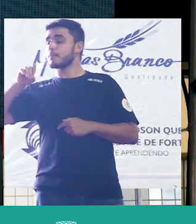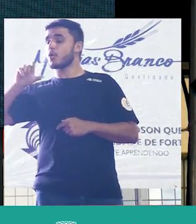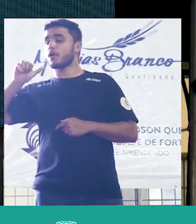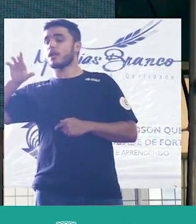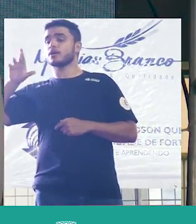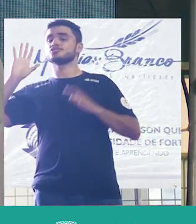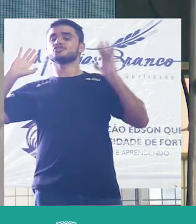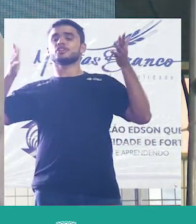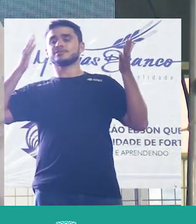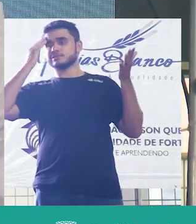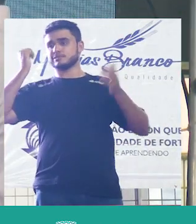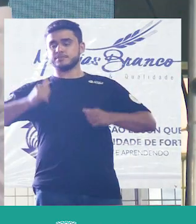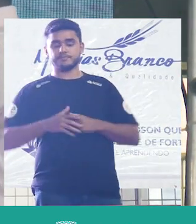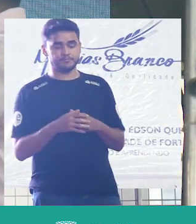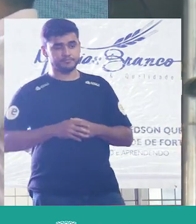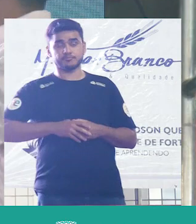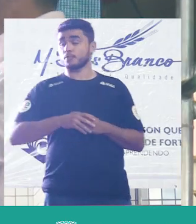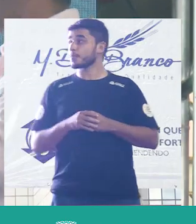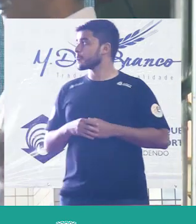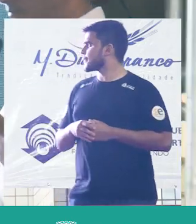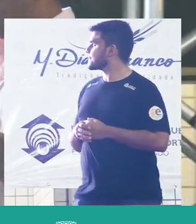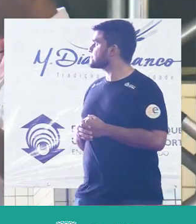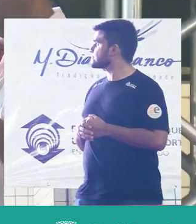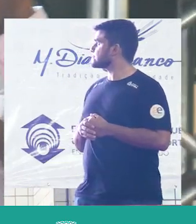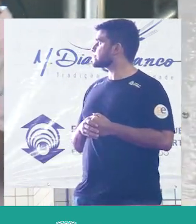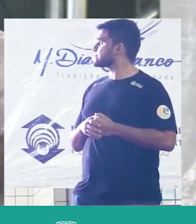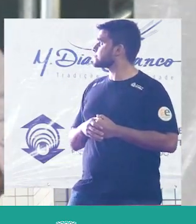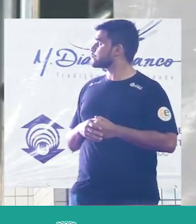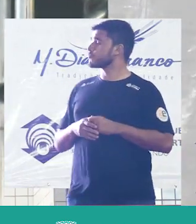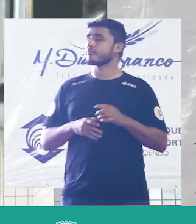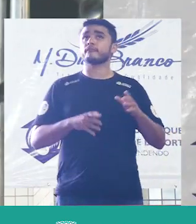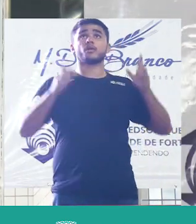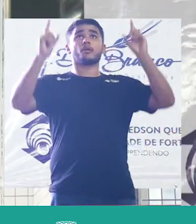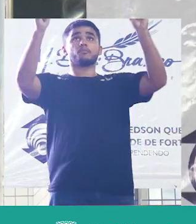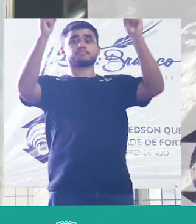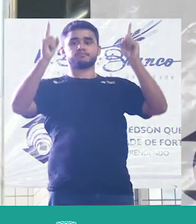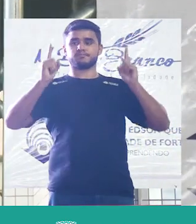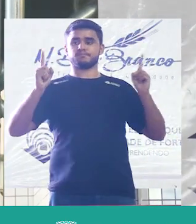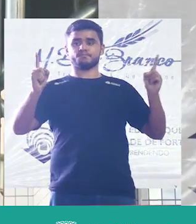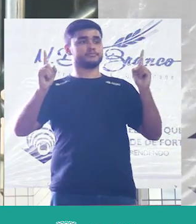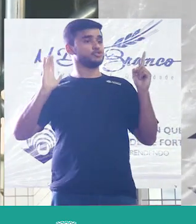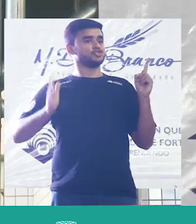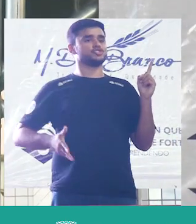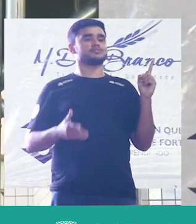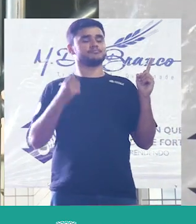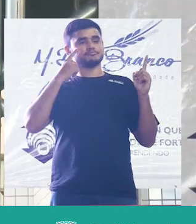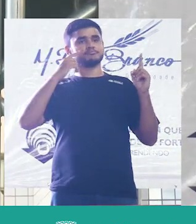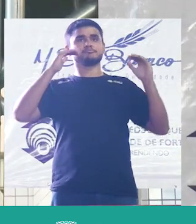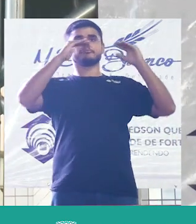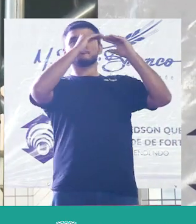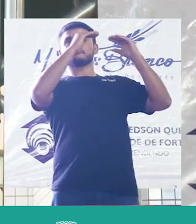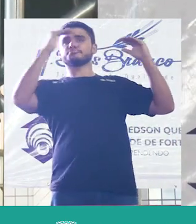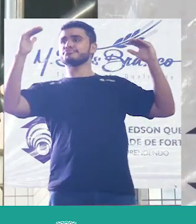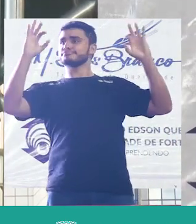questão. Primeiro passo, equação, já está aí, ó, toda